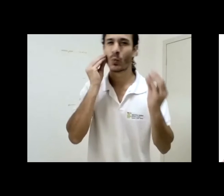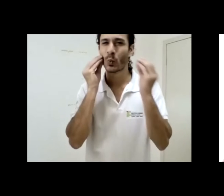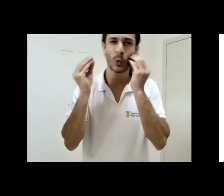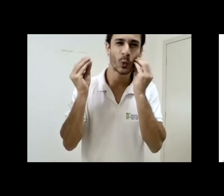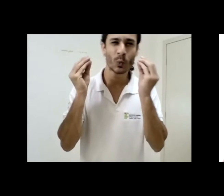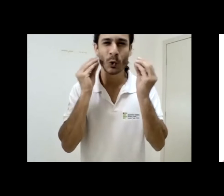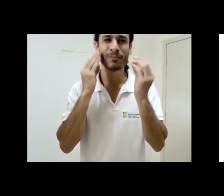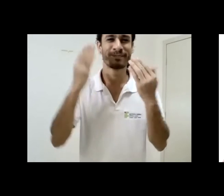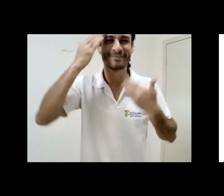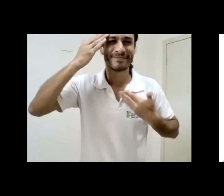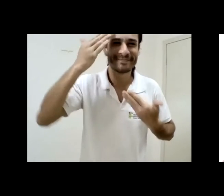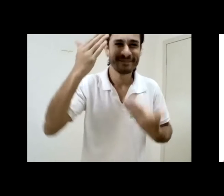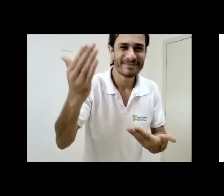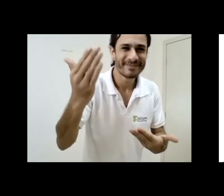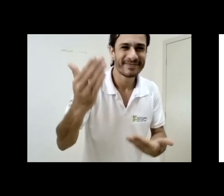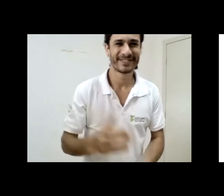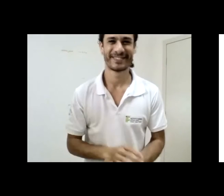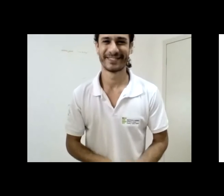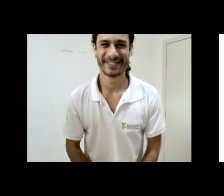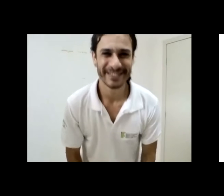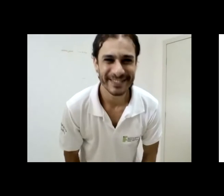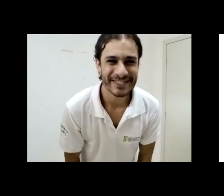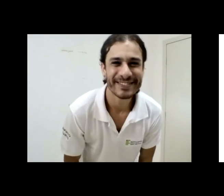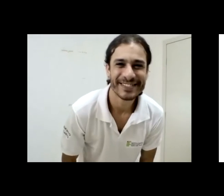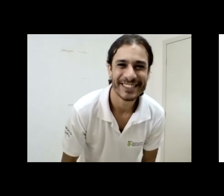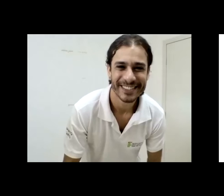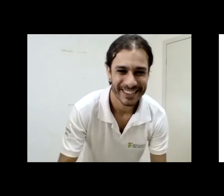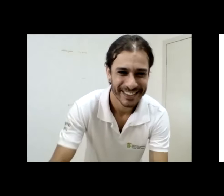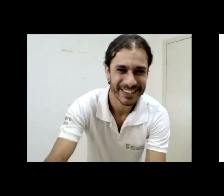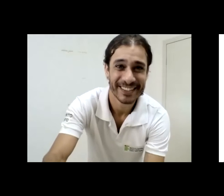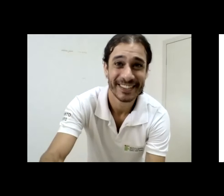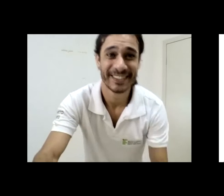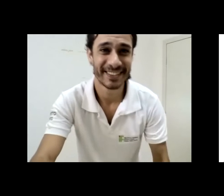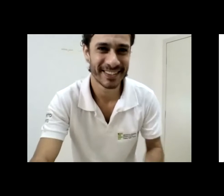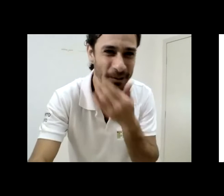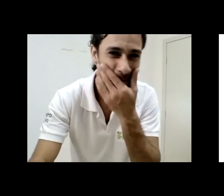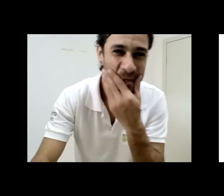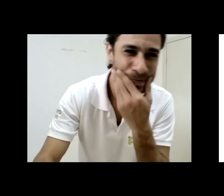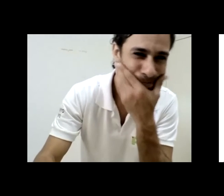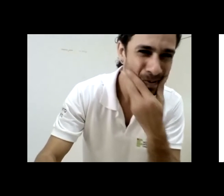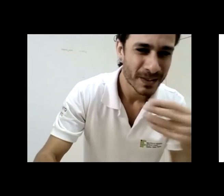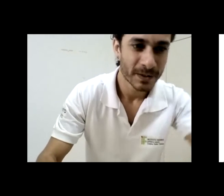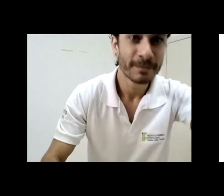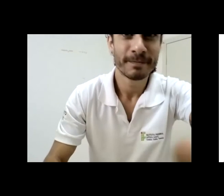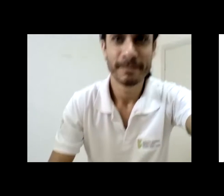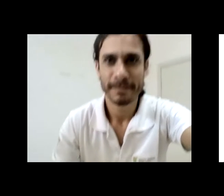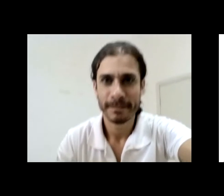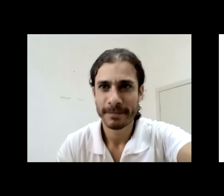Obrigada, pessoal. Obrigada a vocês. Mais uma vez, agradecer ao Felipe e à Clara.